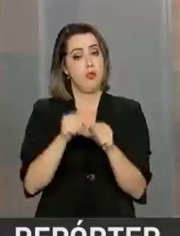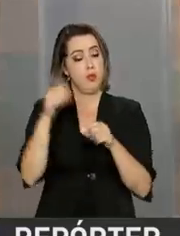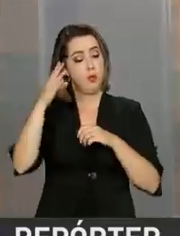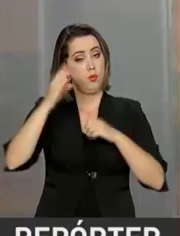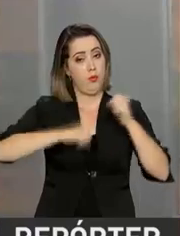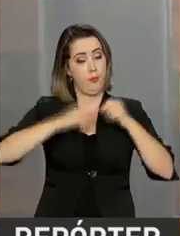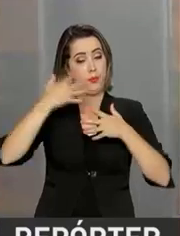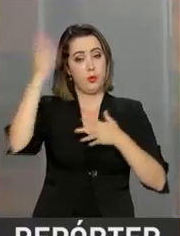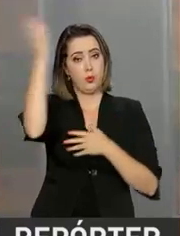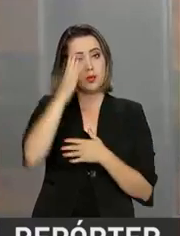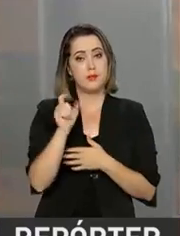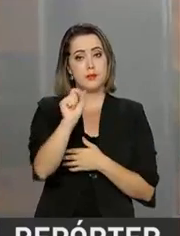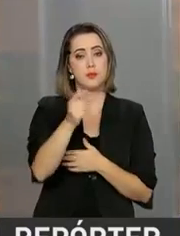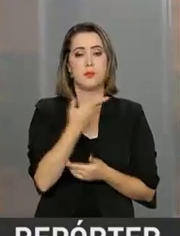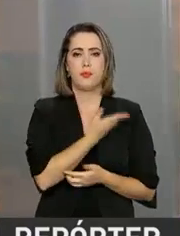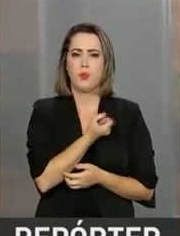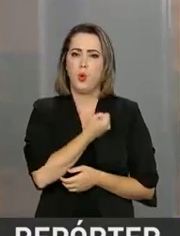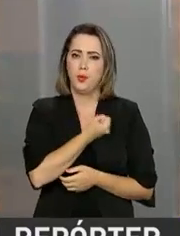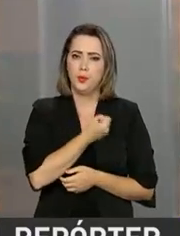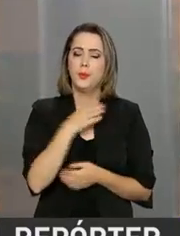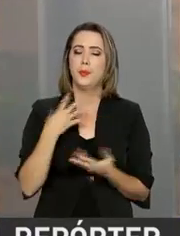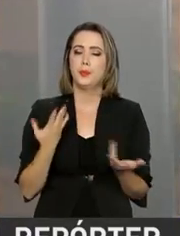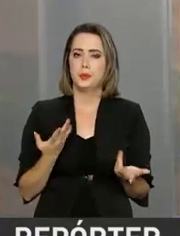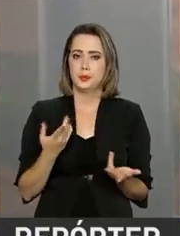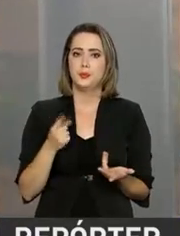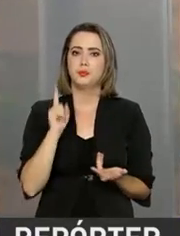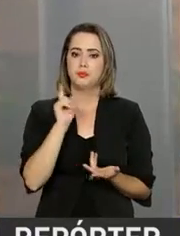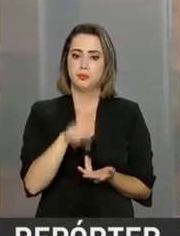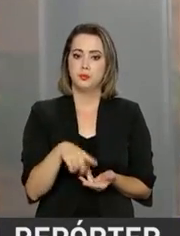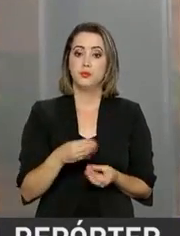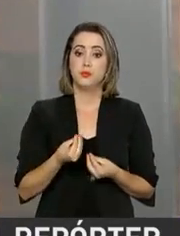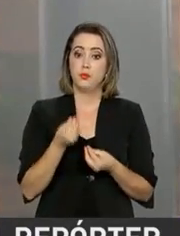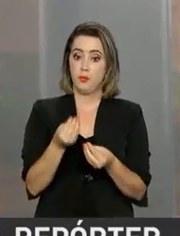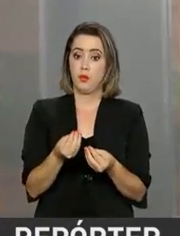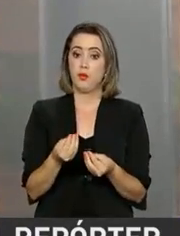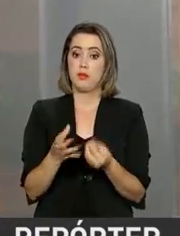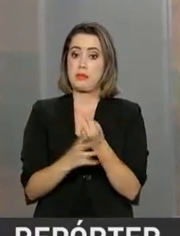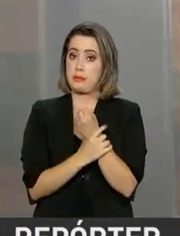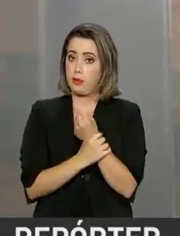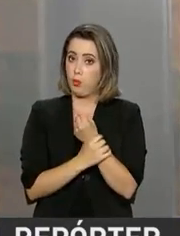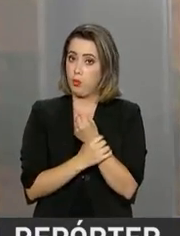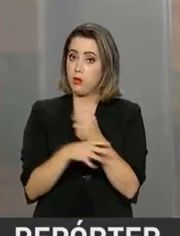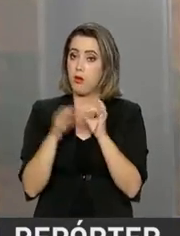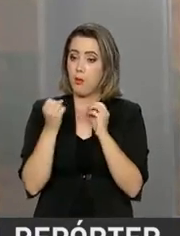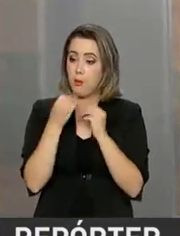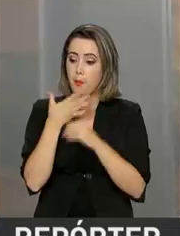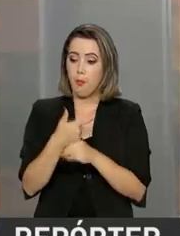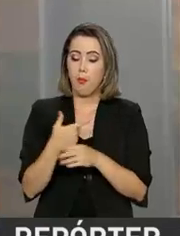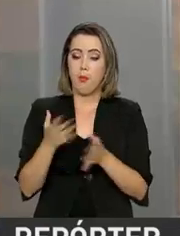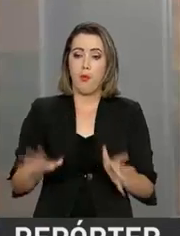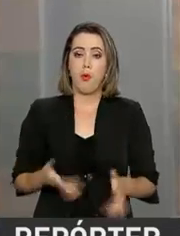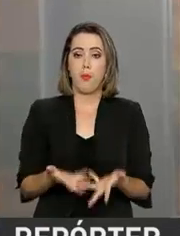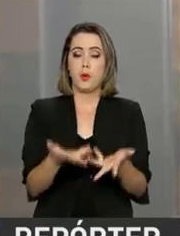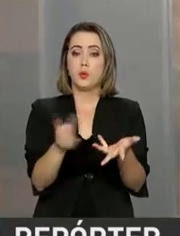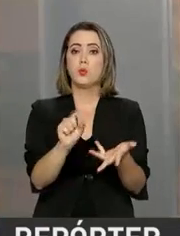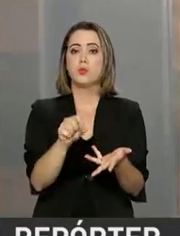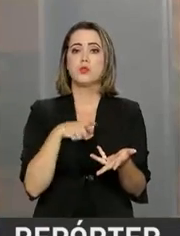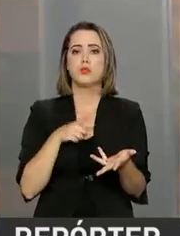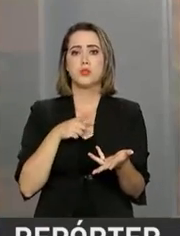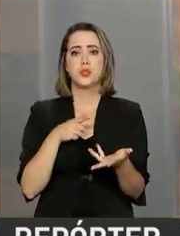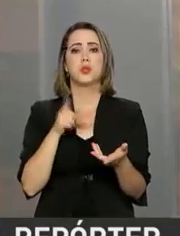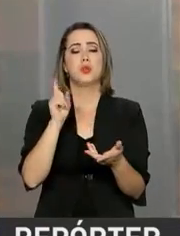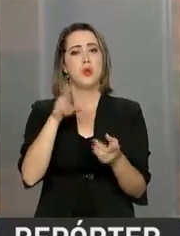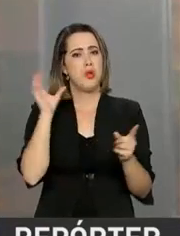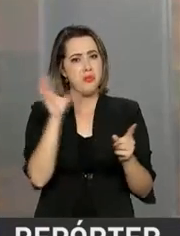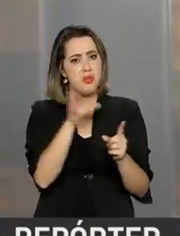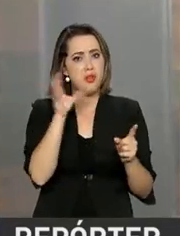número é um número que garante boas condições de produção para milho e soja, que tem impactos